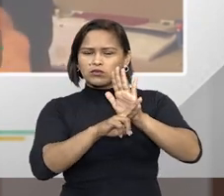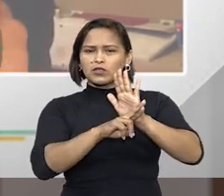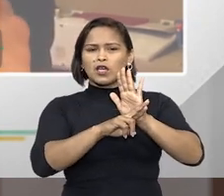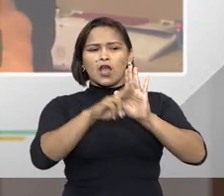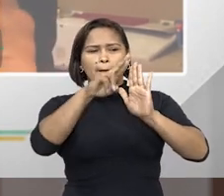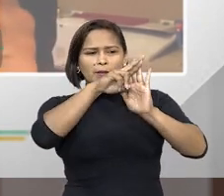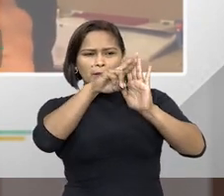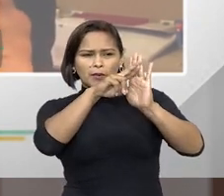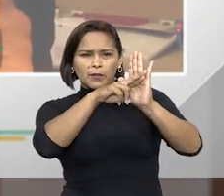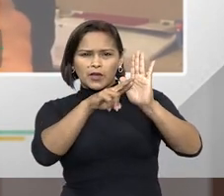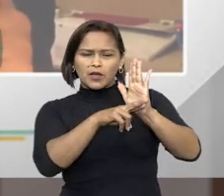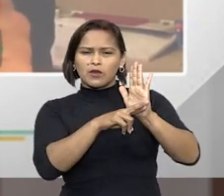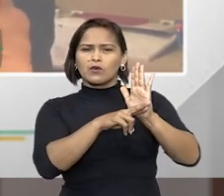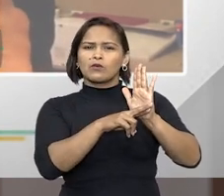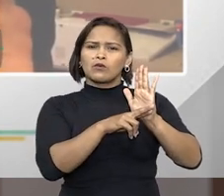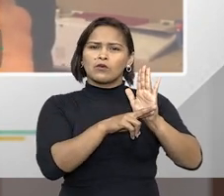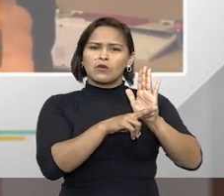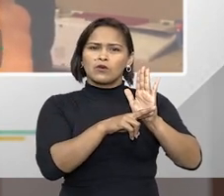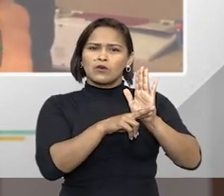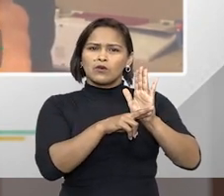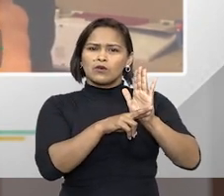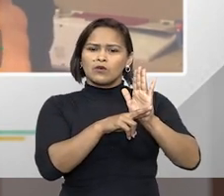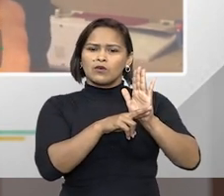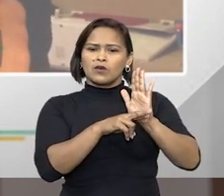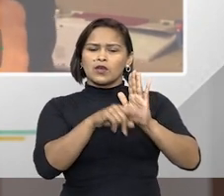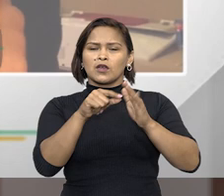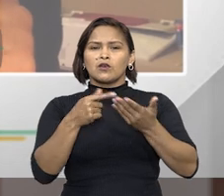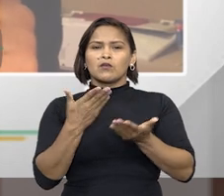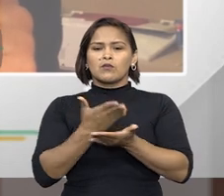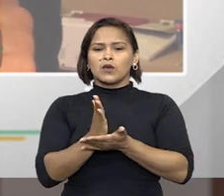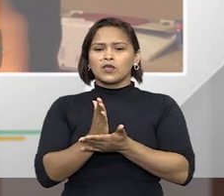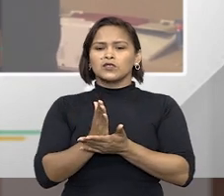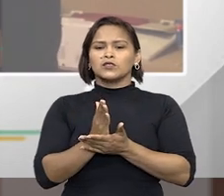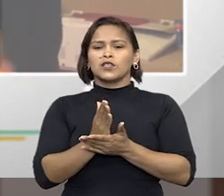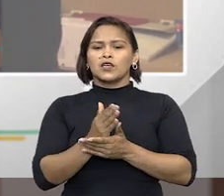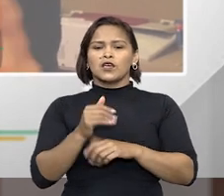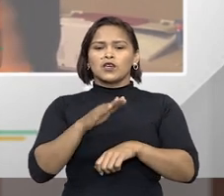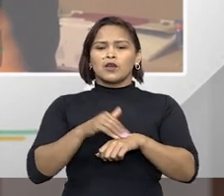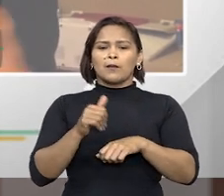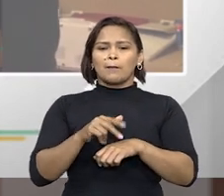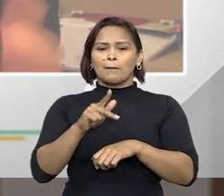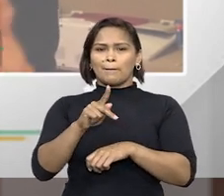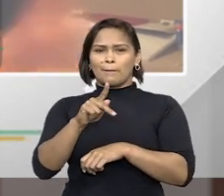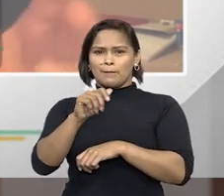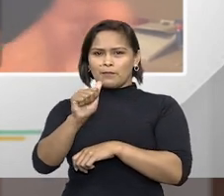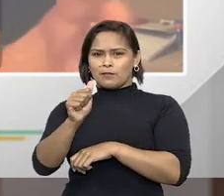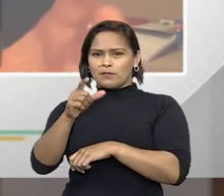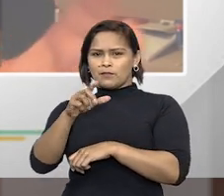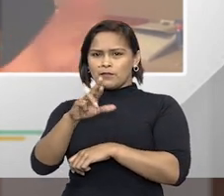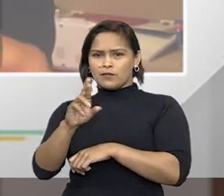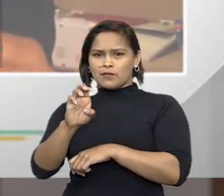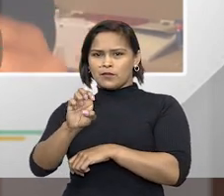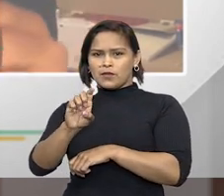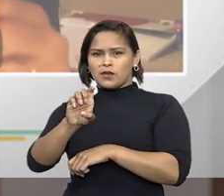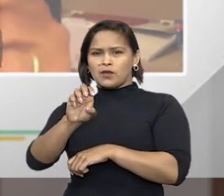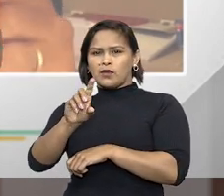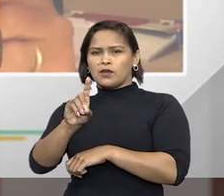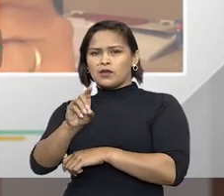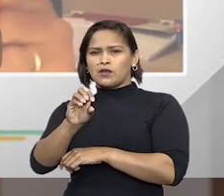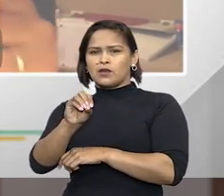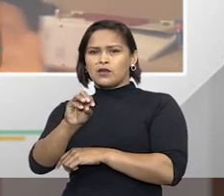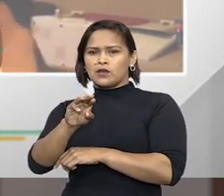regulamenta a atuação dos chamados paredões de som. Eu não sei se vocês já ouviram falar nisso aí.